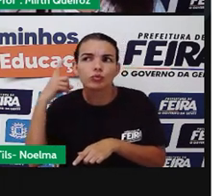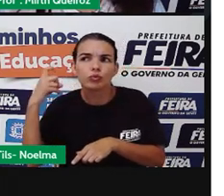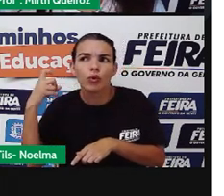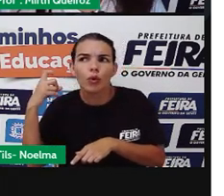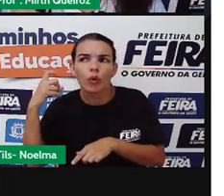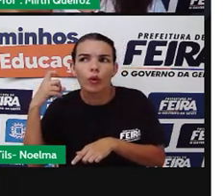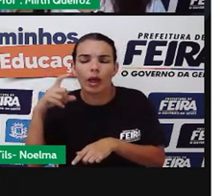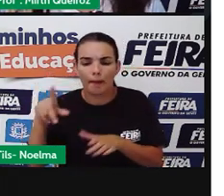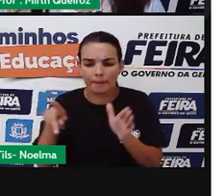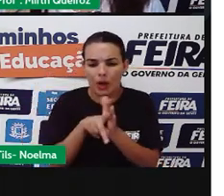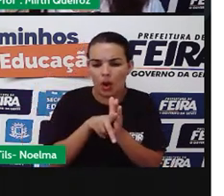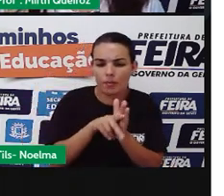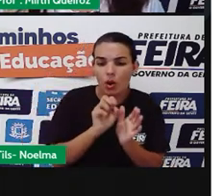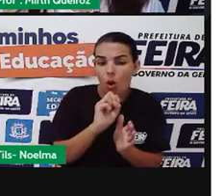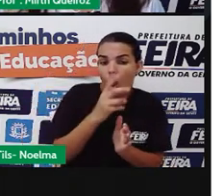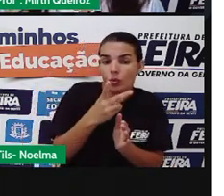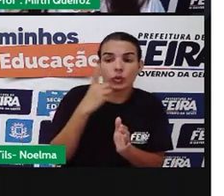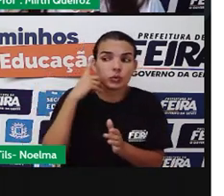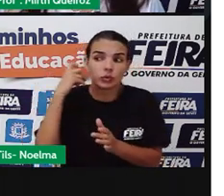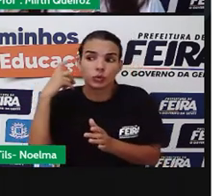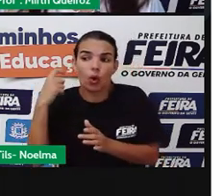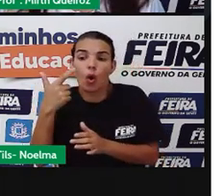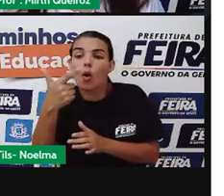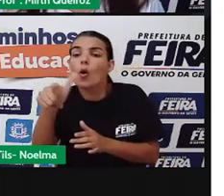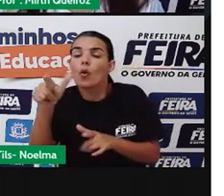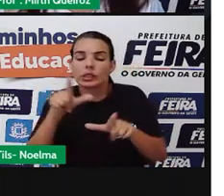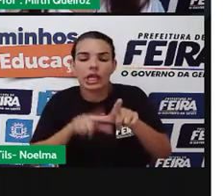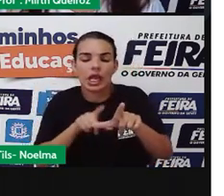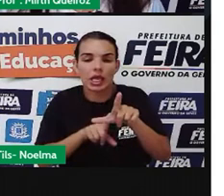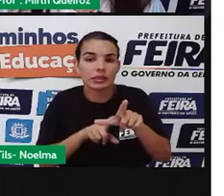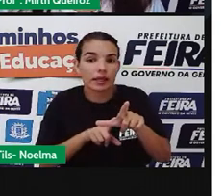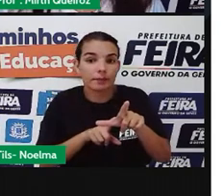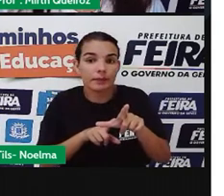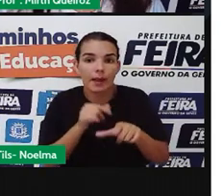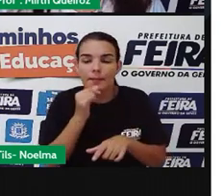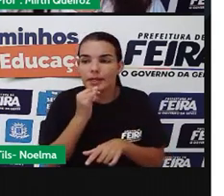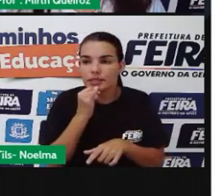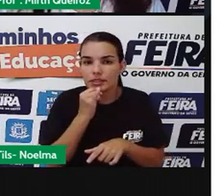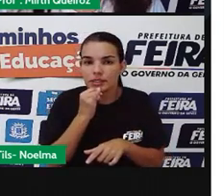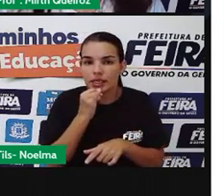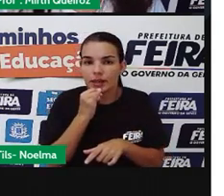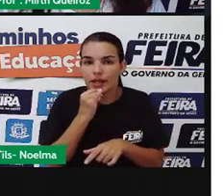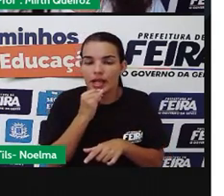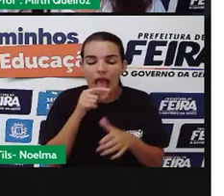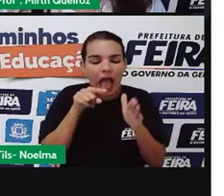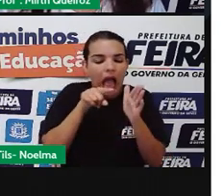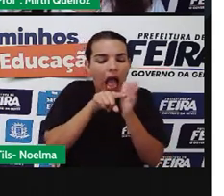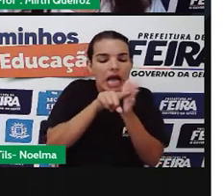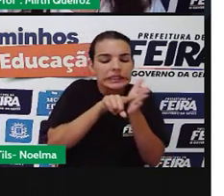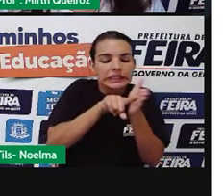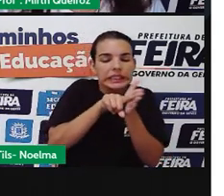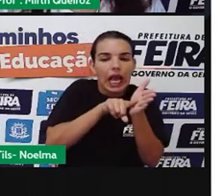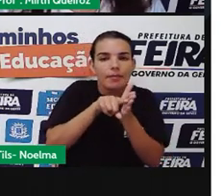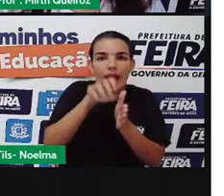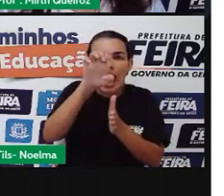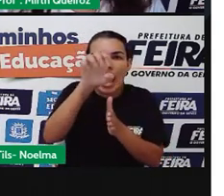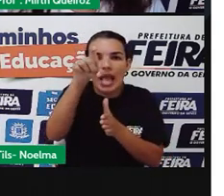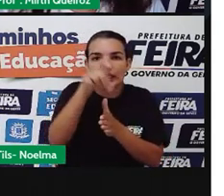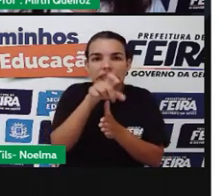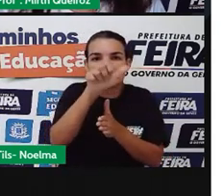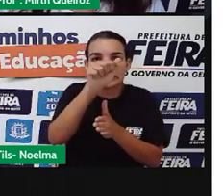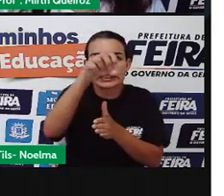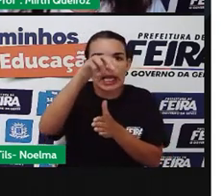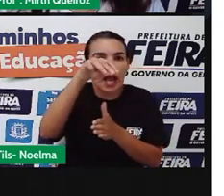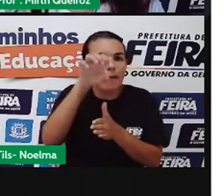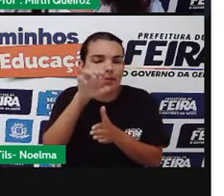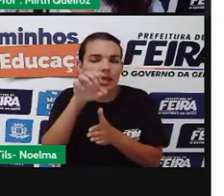dela mesma ou apresenta um som diferente que se assemelha a outra letra. Por exemplo, exame. Exame se escreve com